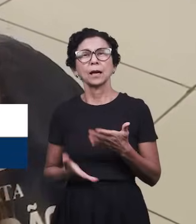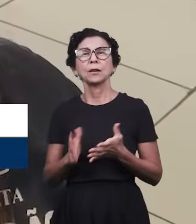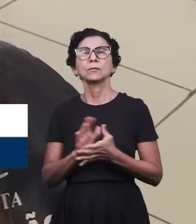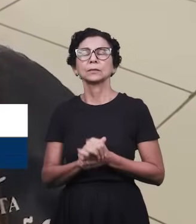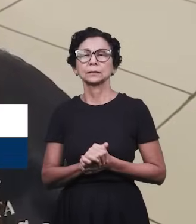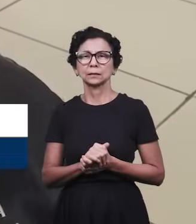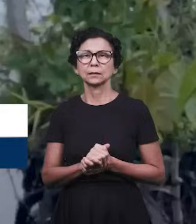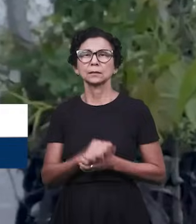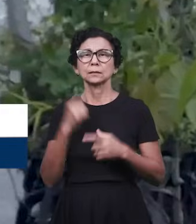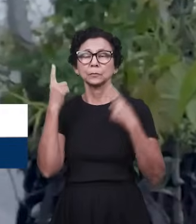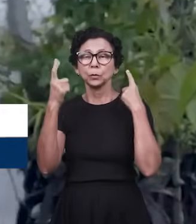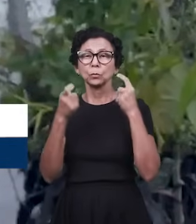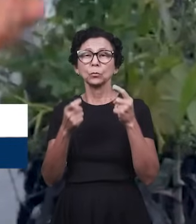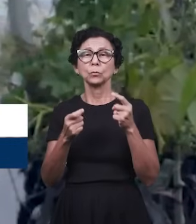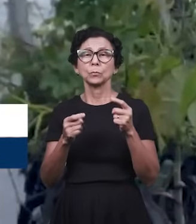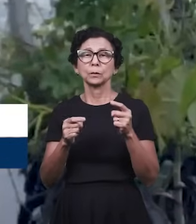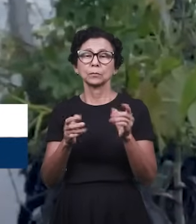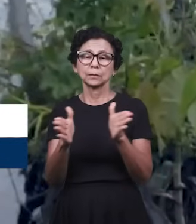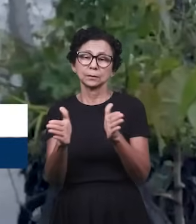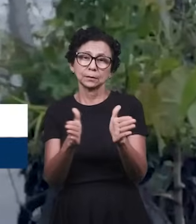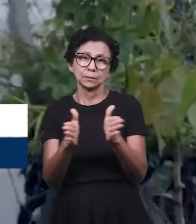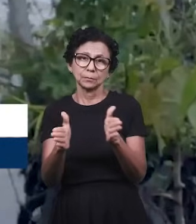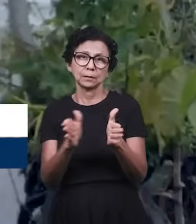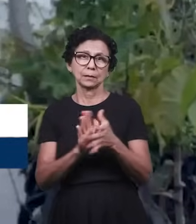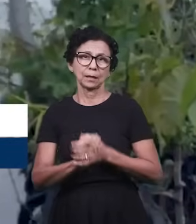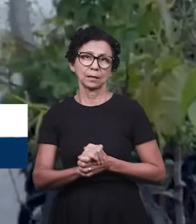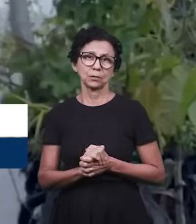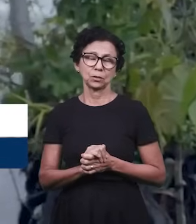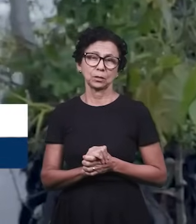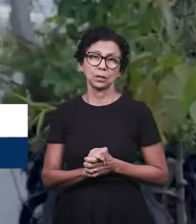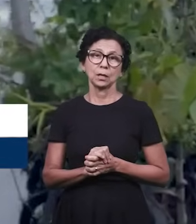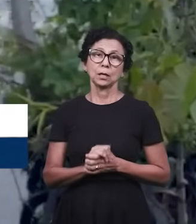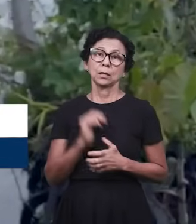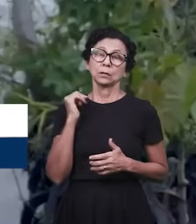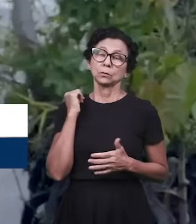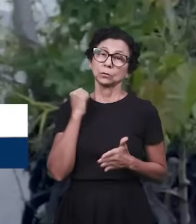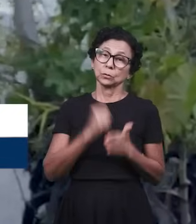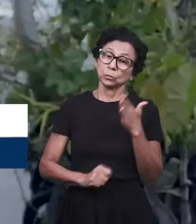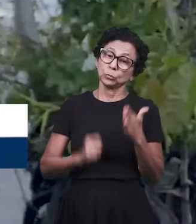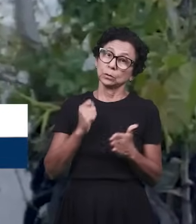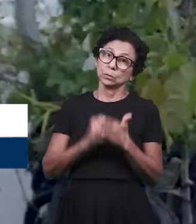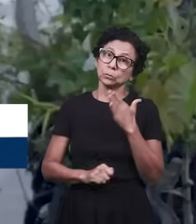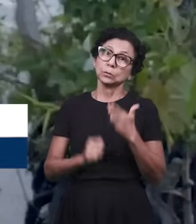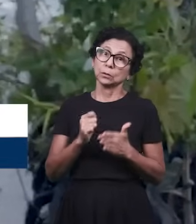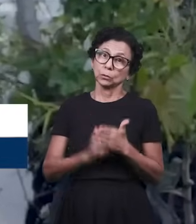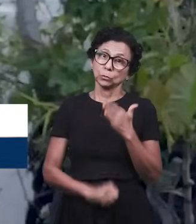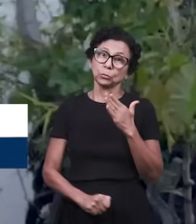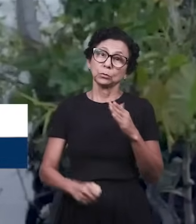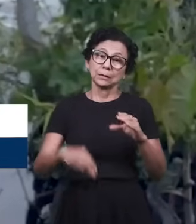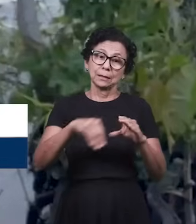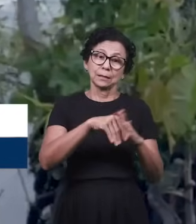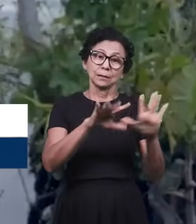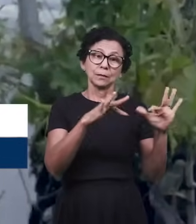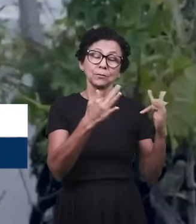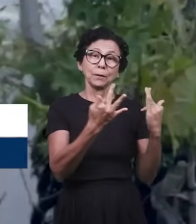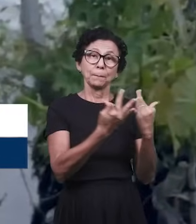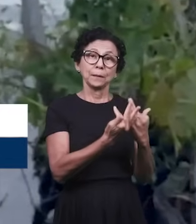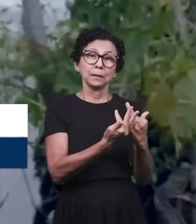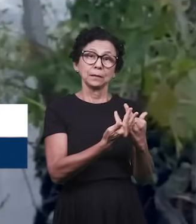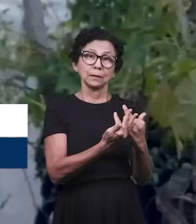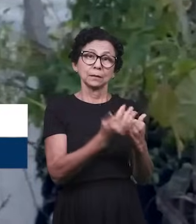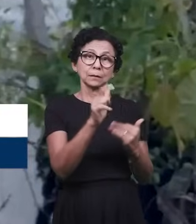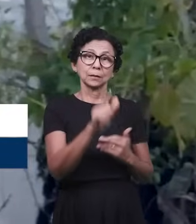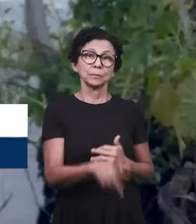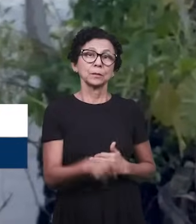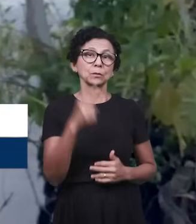verdade, não é com o exterior. A nossa maior luta se trata dentro da própria casa dos surdos, porque às vezes, nessa região principalmente,